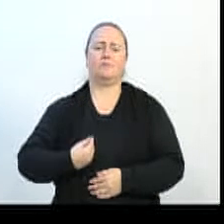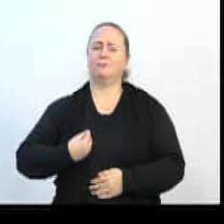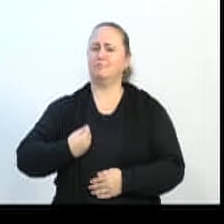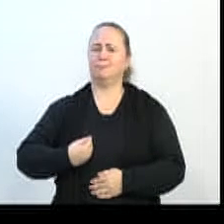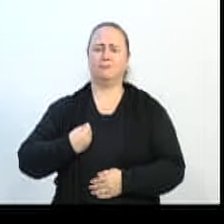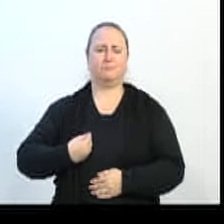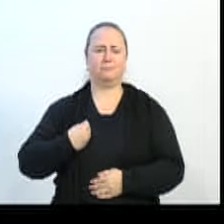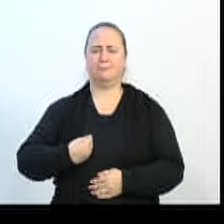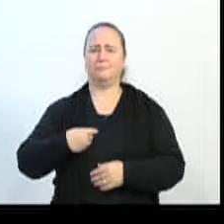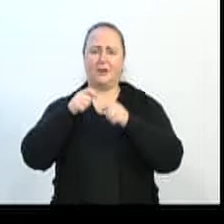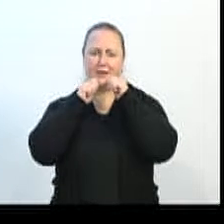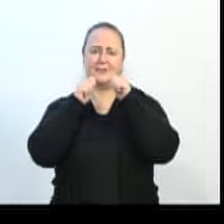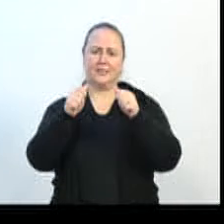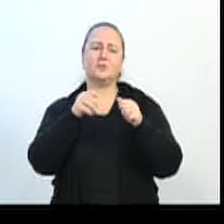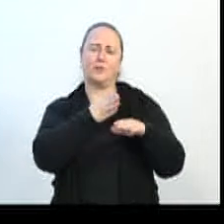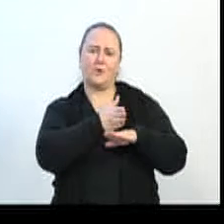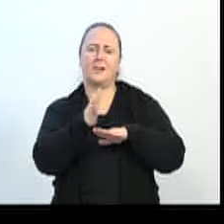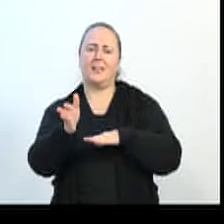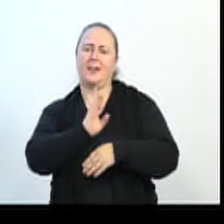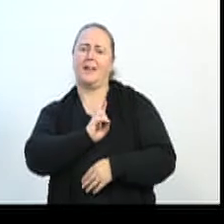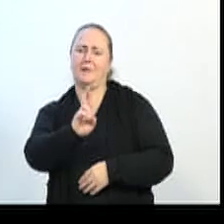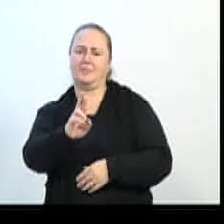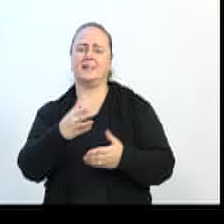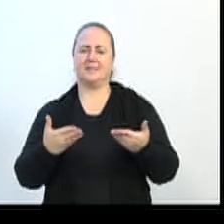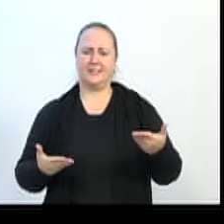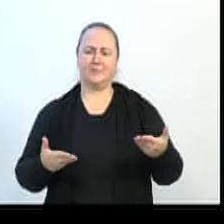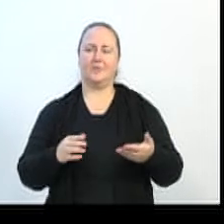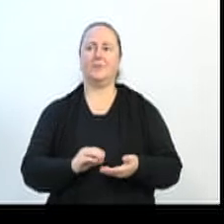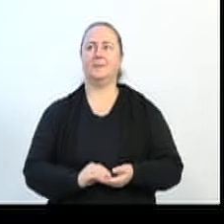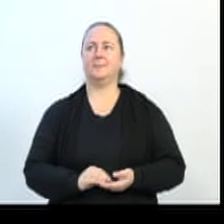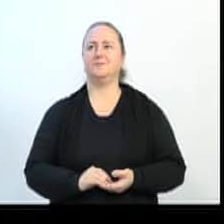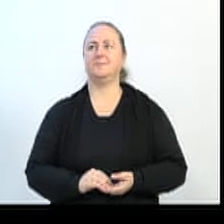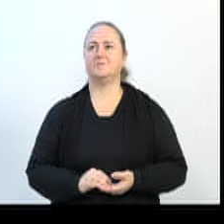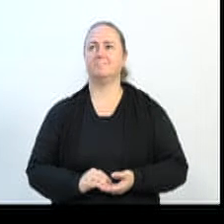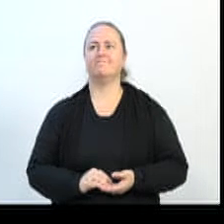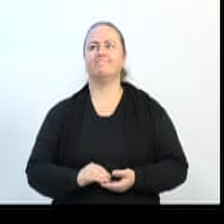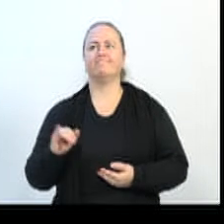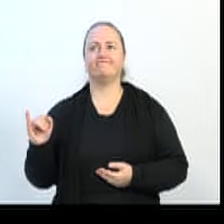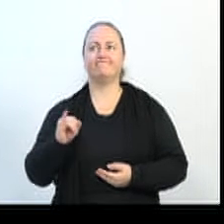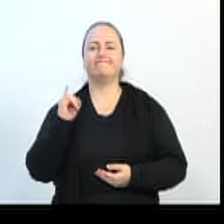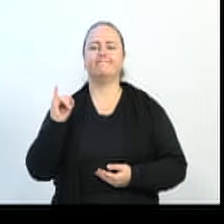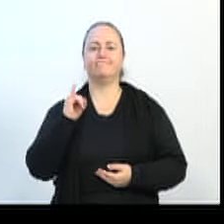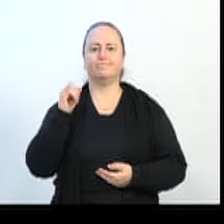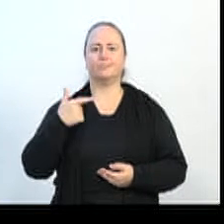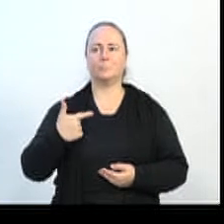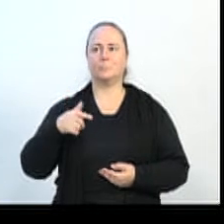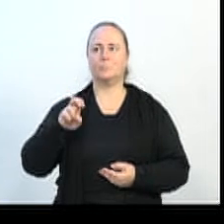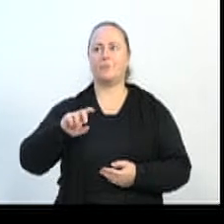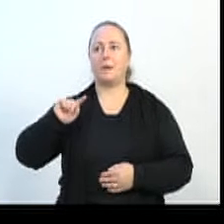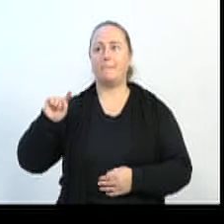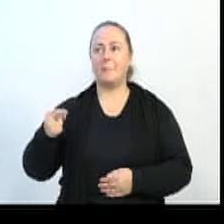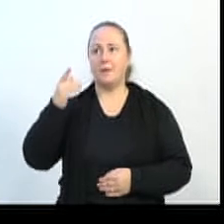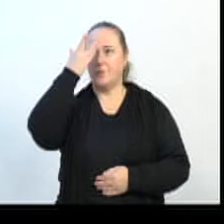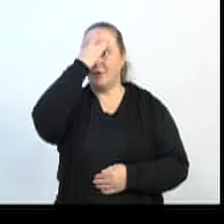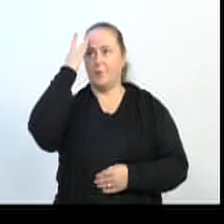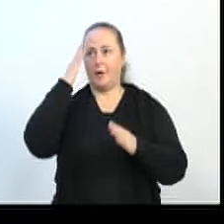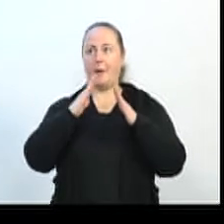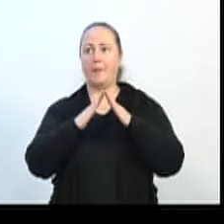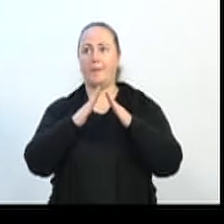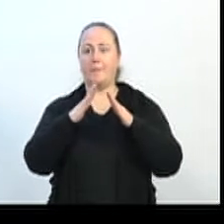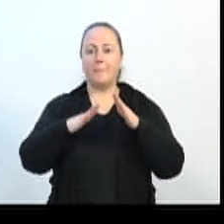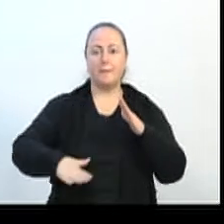presente. Mas é importante, né, saber que 25 mil moradores serão beneficiados diretamente com a estrutura, que